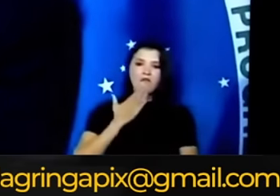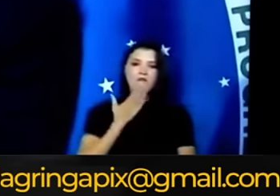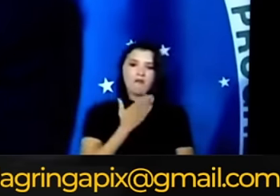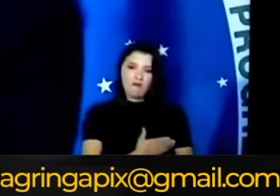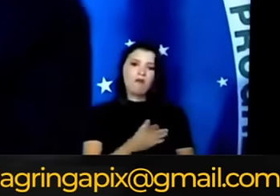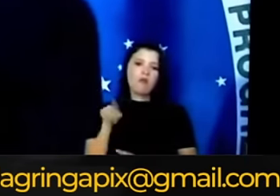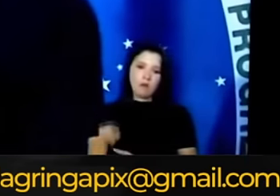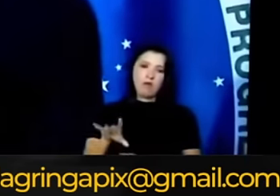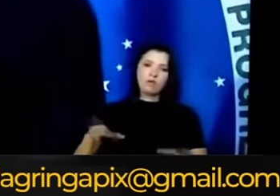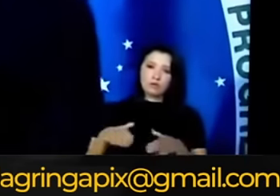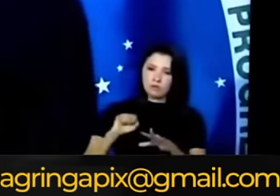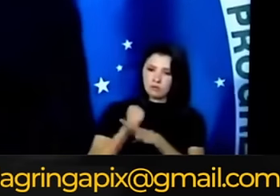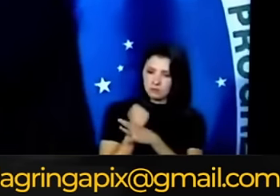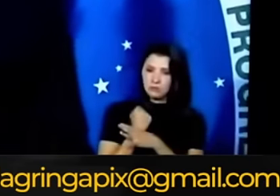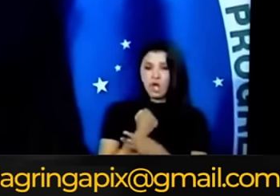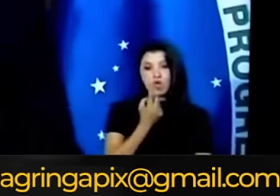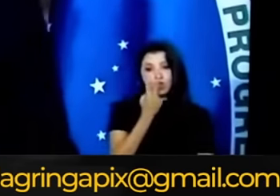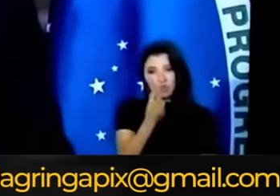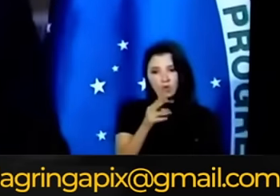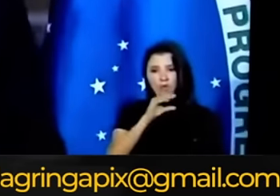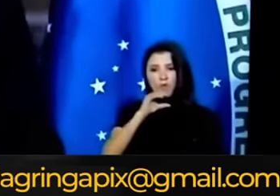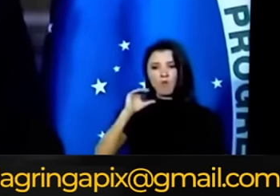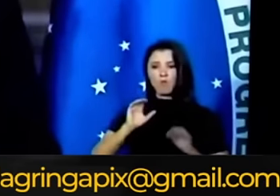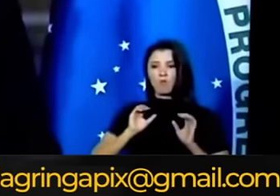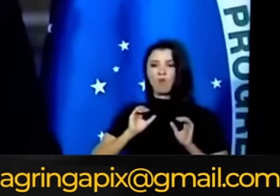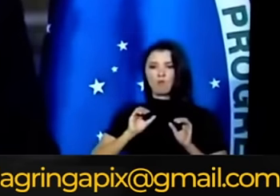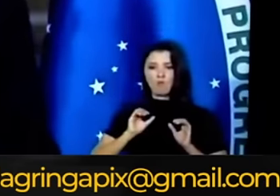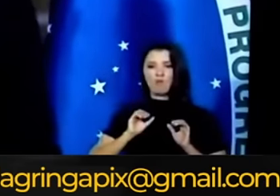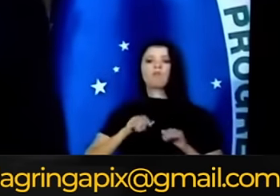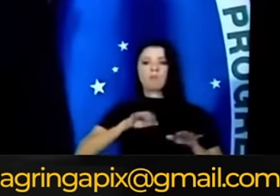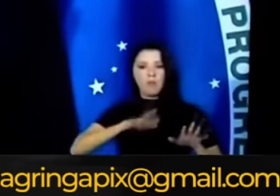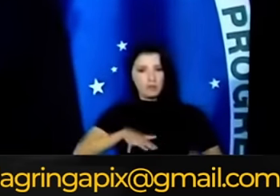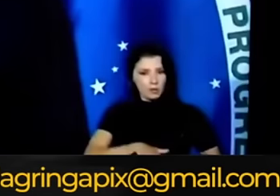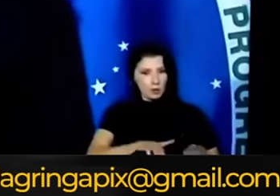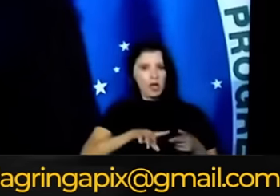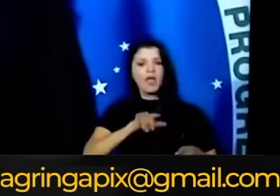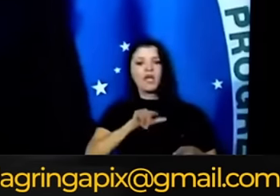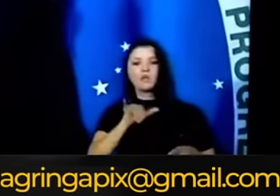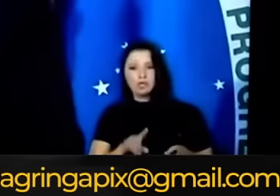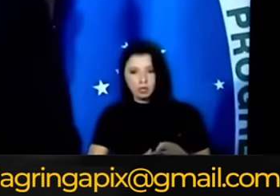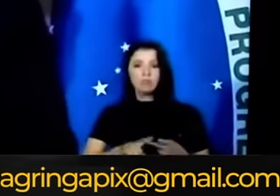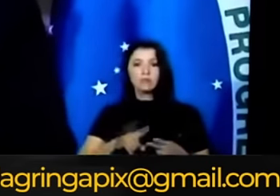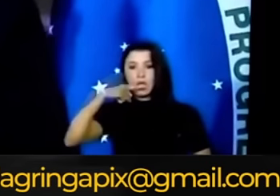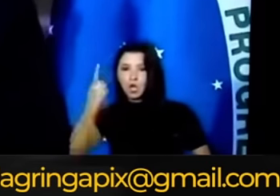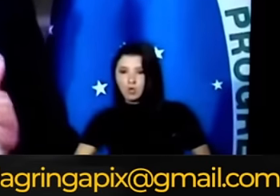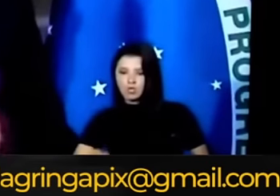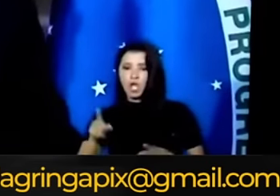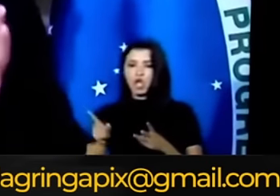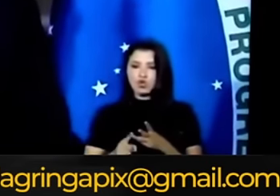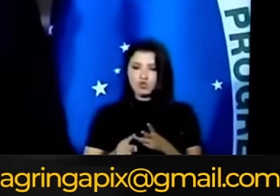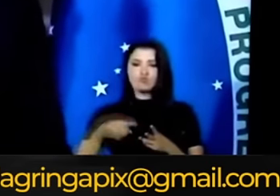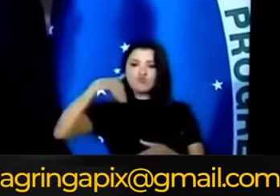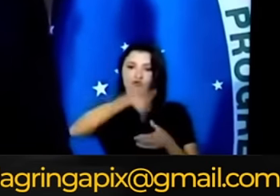Segurança teve duas abstenções que foi reen Unido e foi a Rússia e teve um voto contra e o